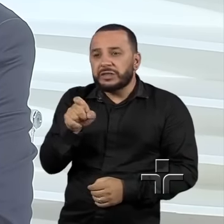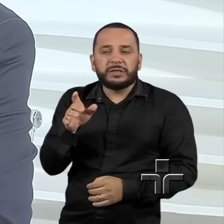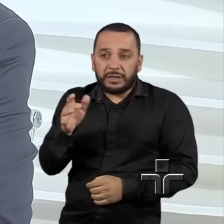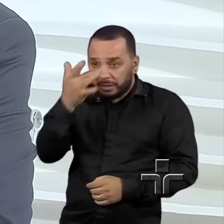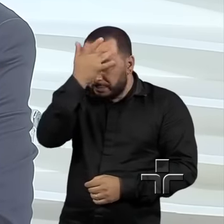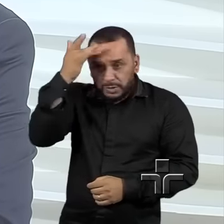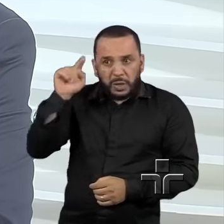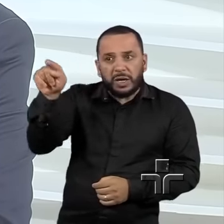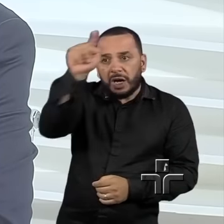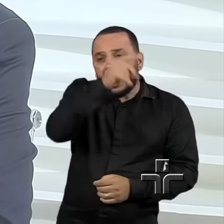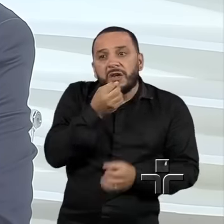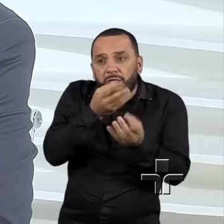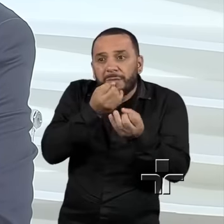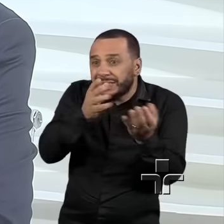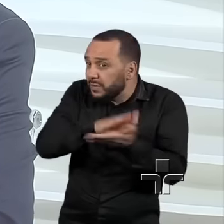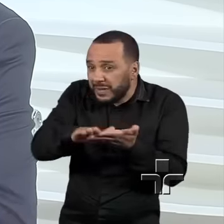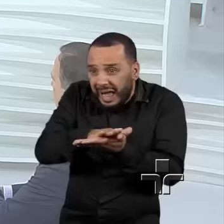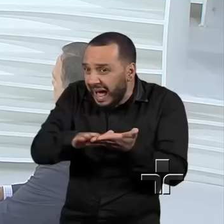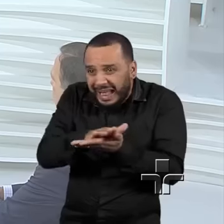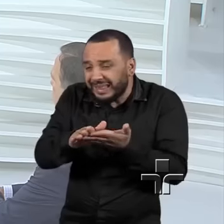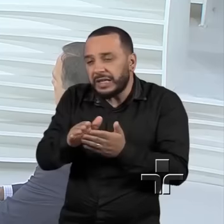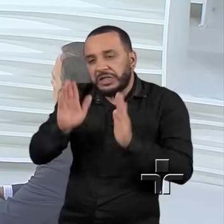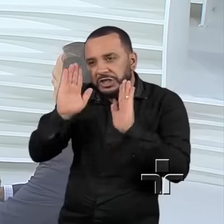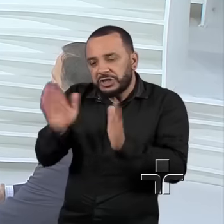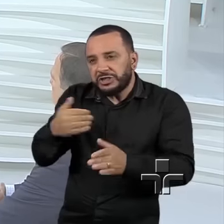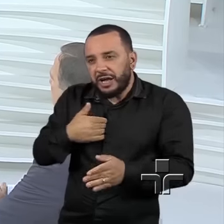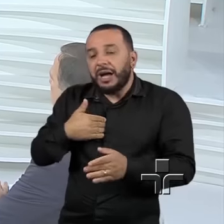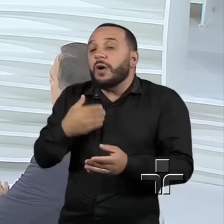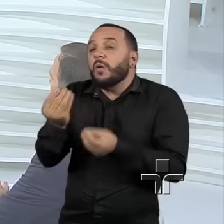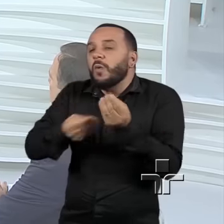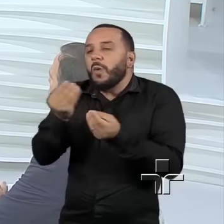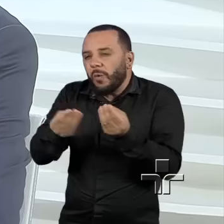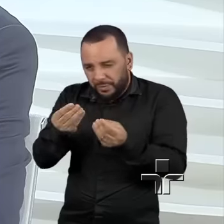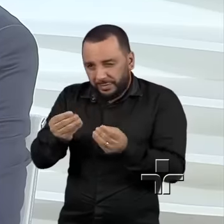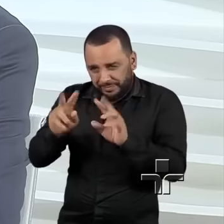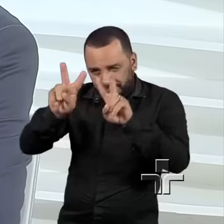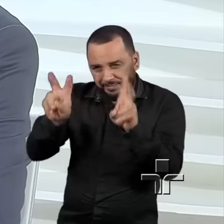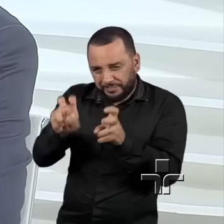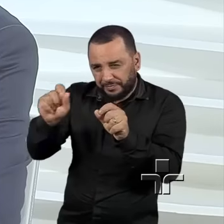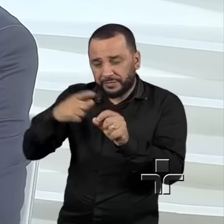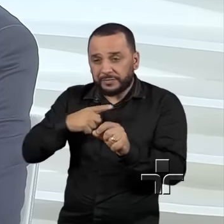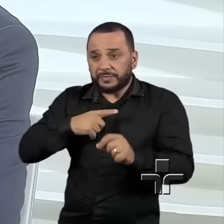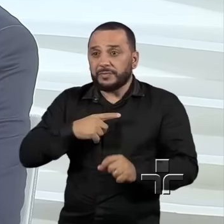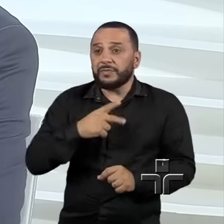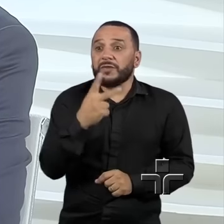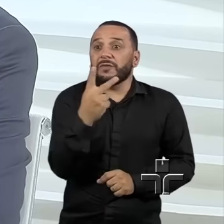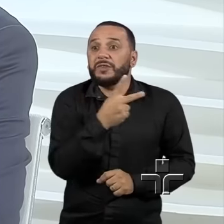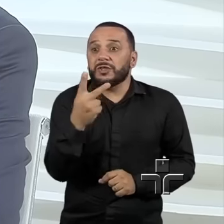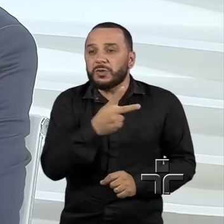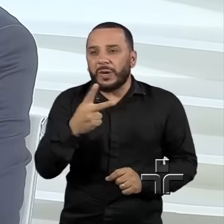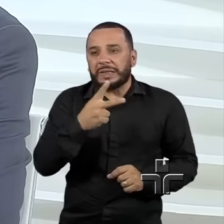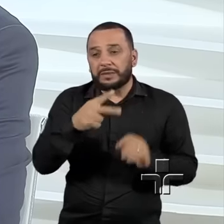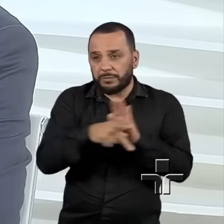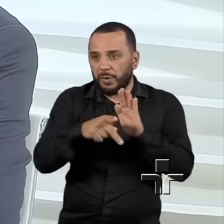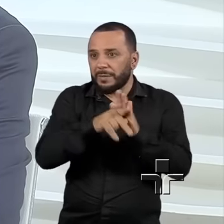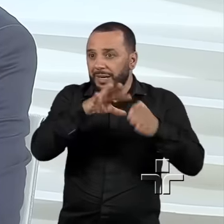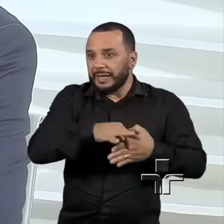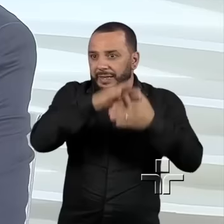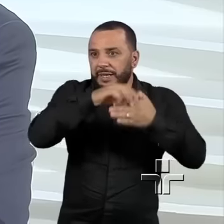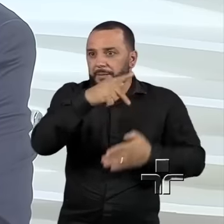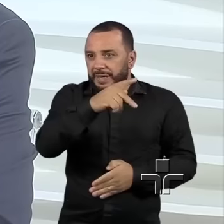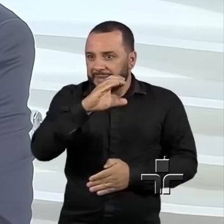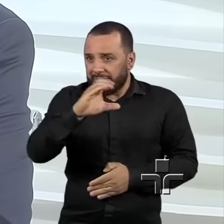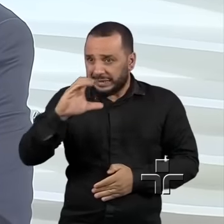operação x Você sabe qual era a operação X para retirar de São Paulo 22 líderes do PCC algo que